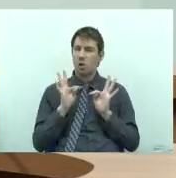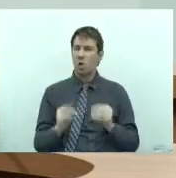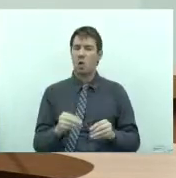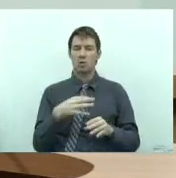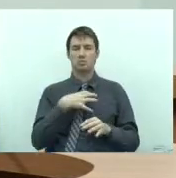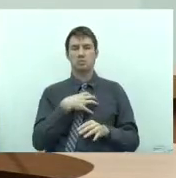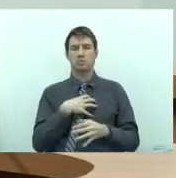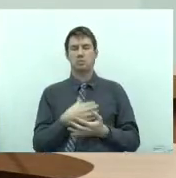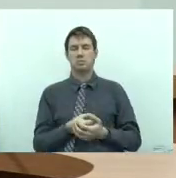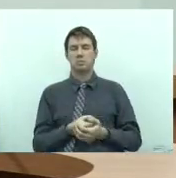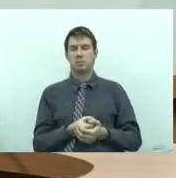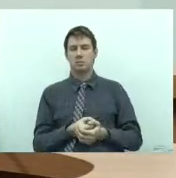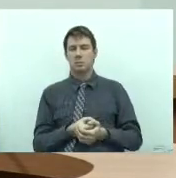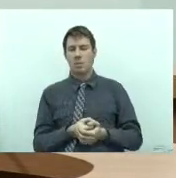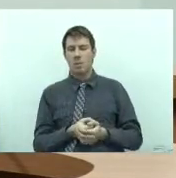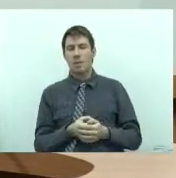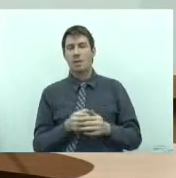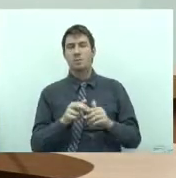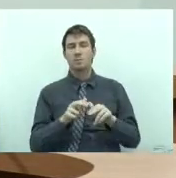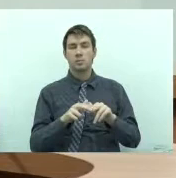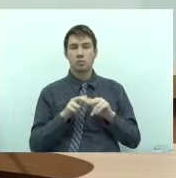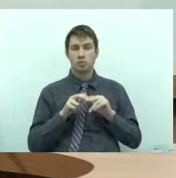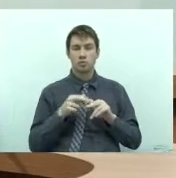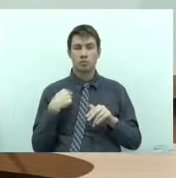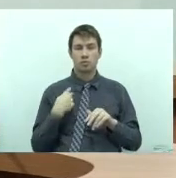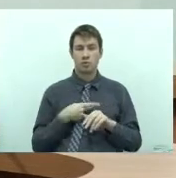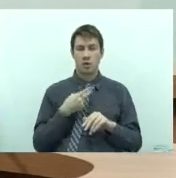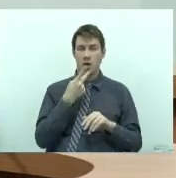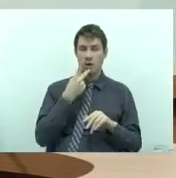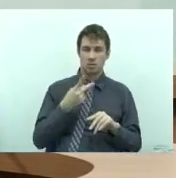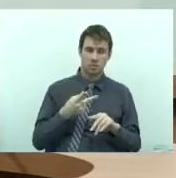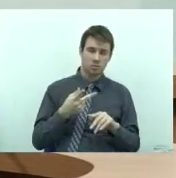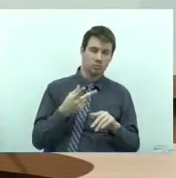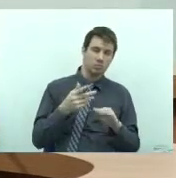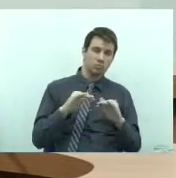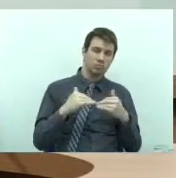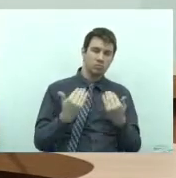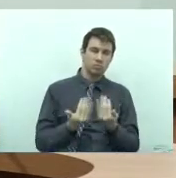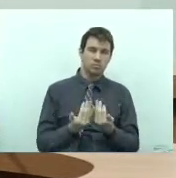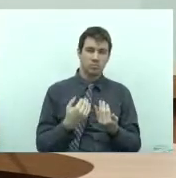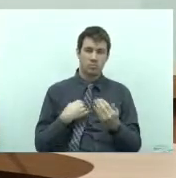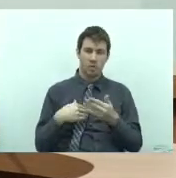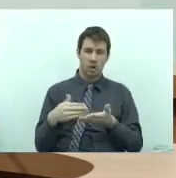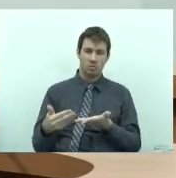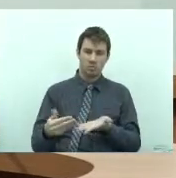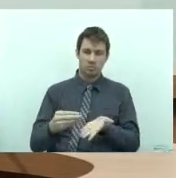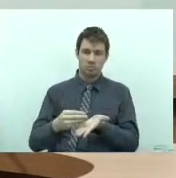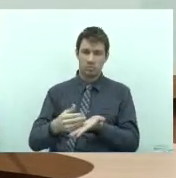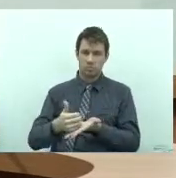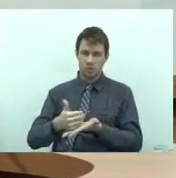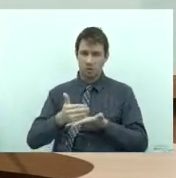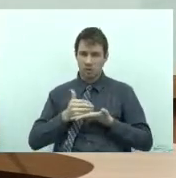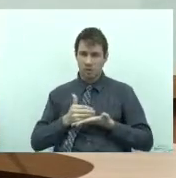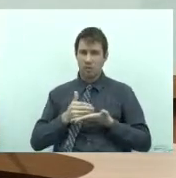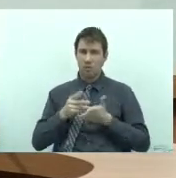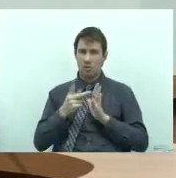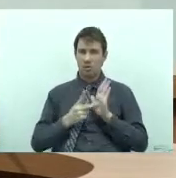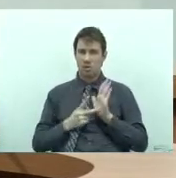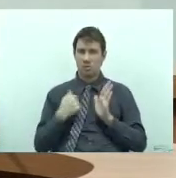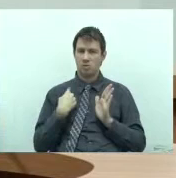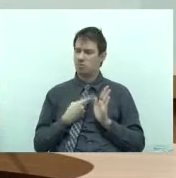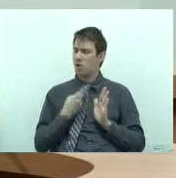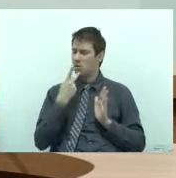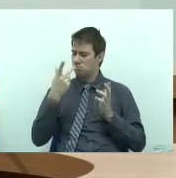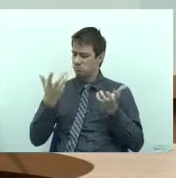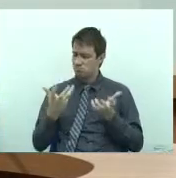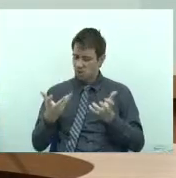Todos os sentidos. Então, esta Casa de Leis certamente vai estar recebendo esse projeto e nós aqui já queremos antecipá-lo, que